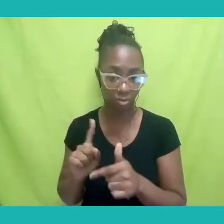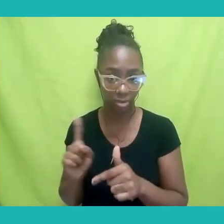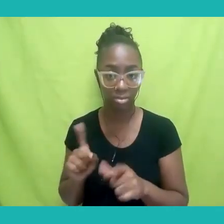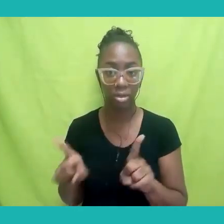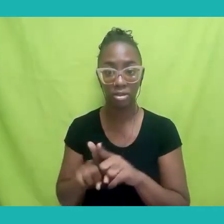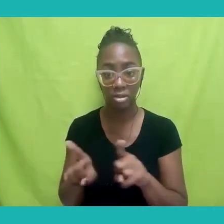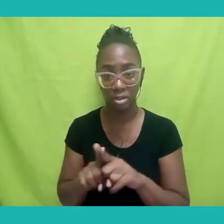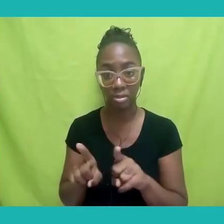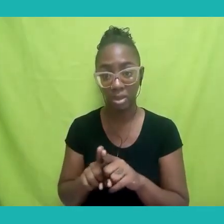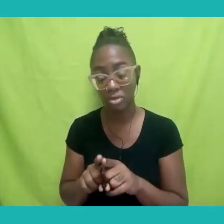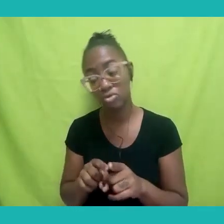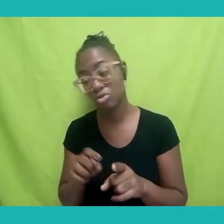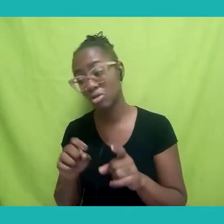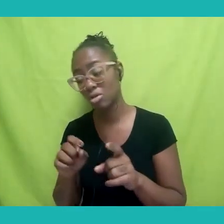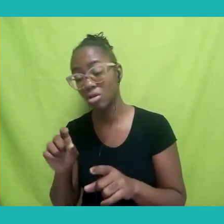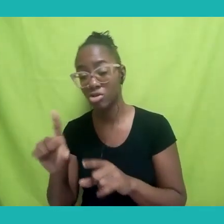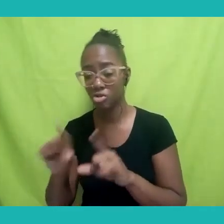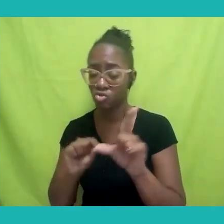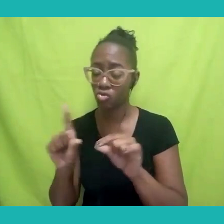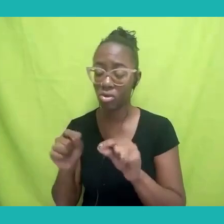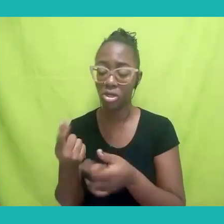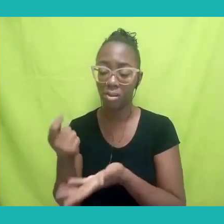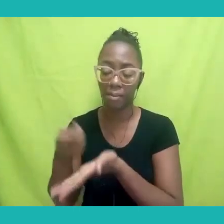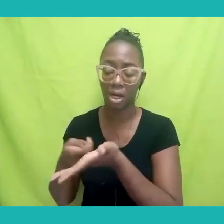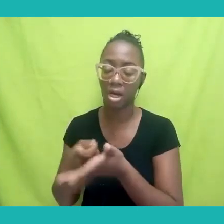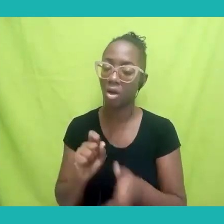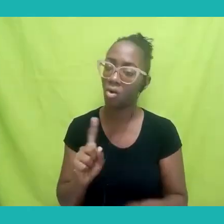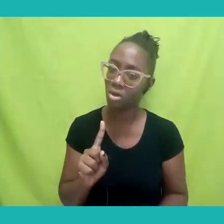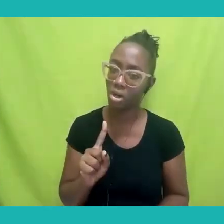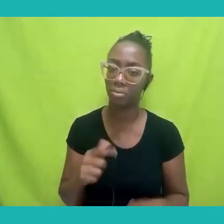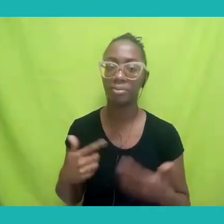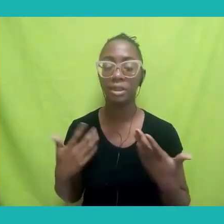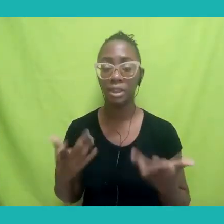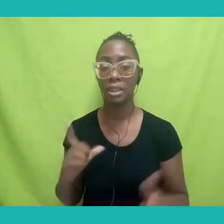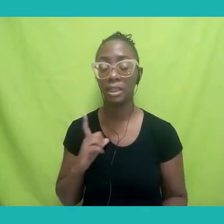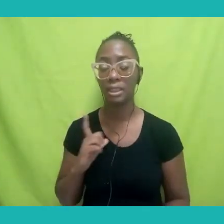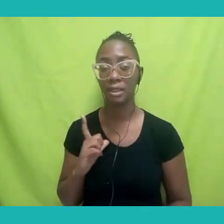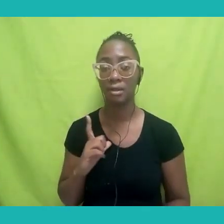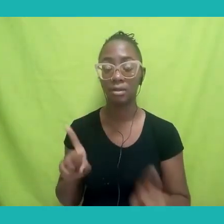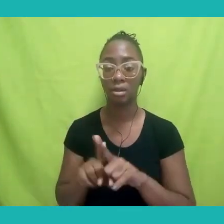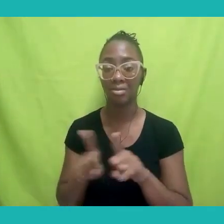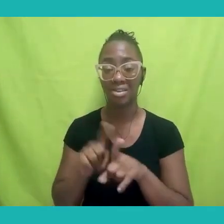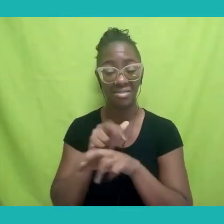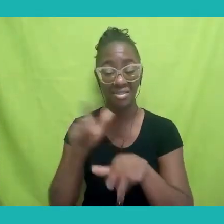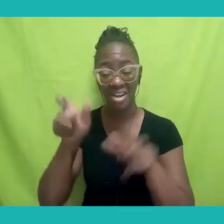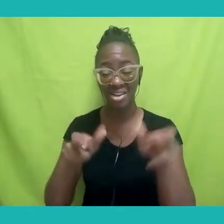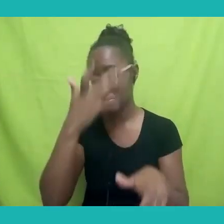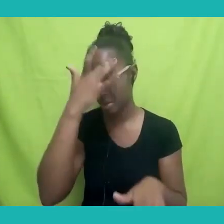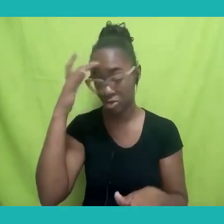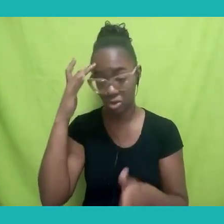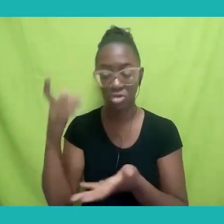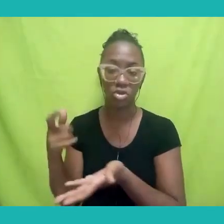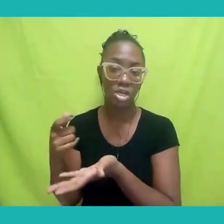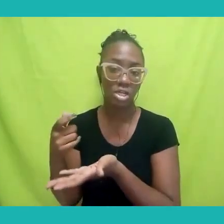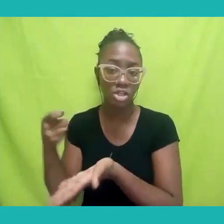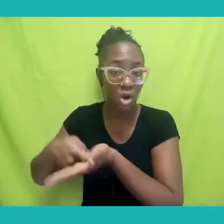contribuintes facultativos, né? E nós tínhamos ainda uma série de contribuintes facultativos, aspirantes